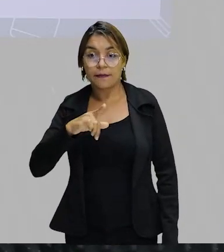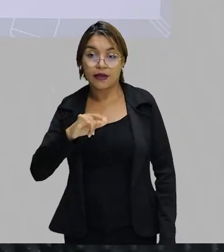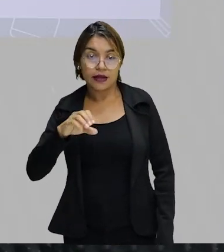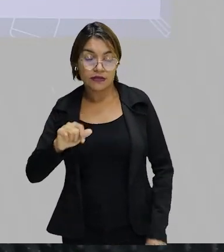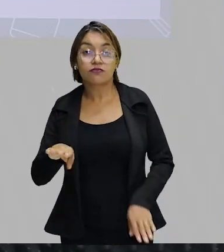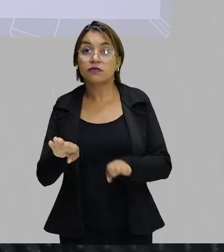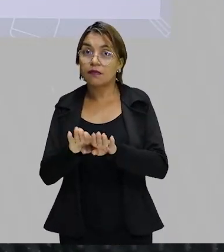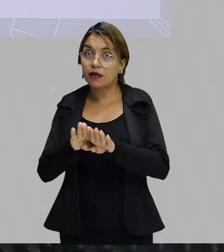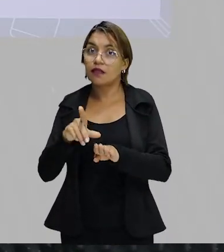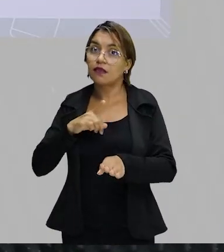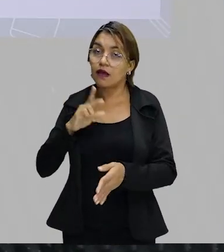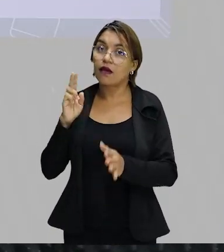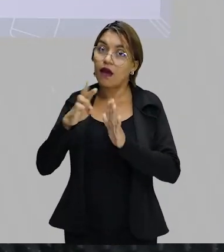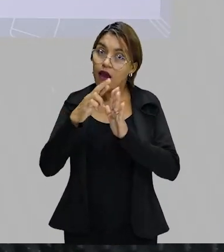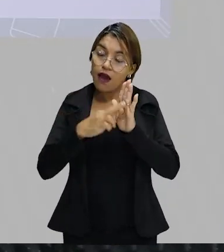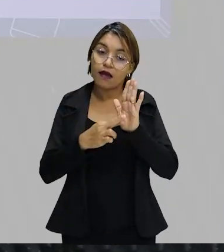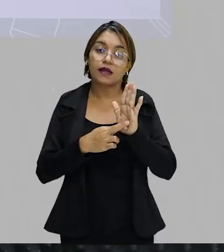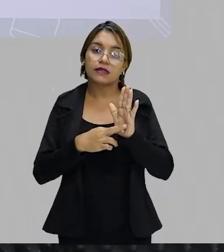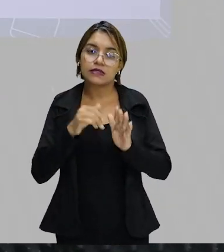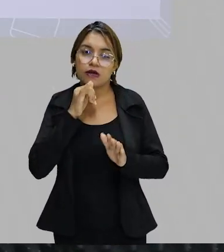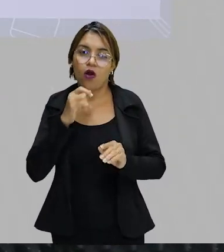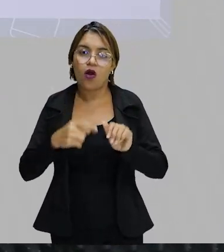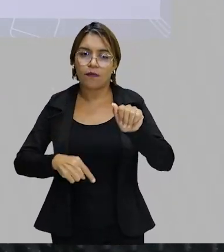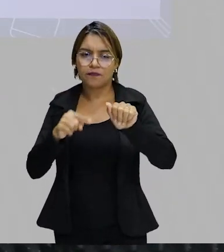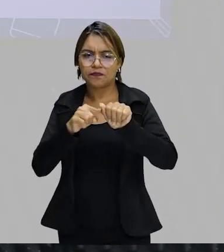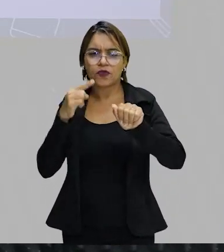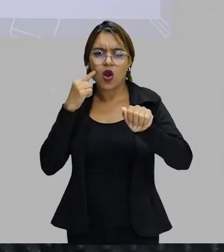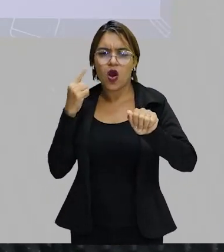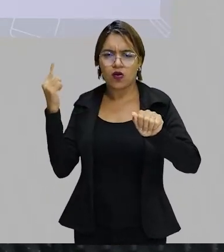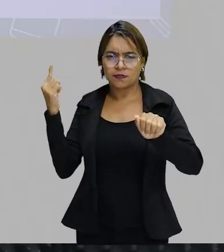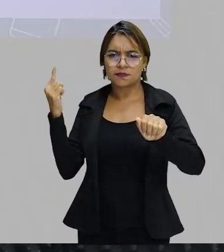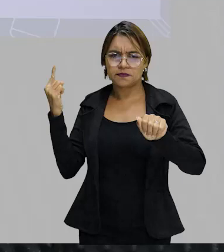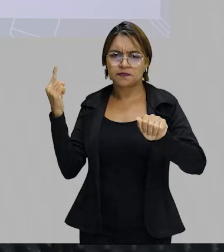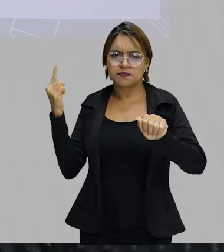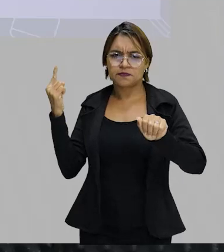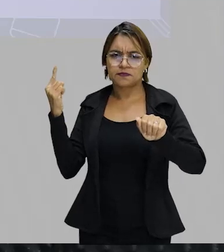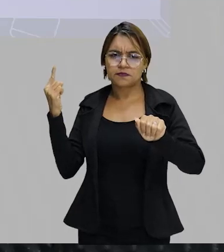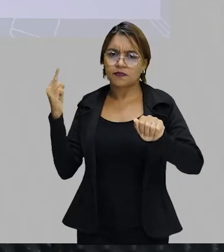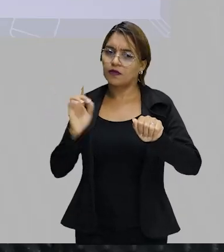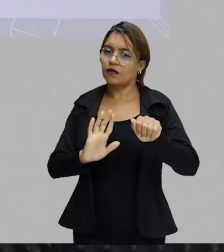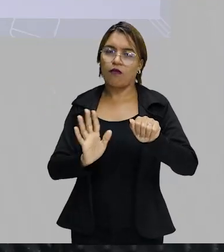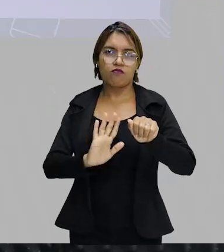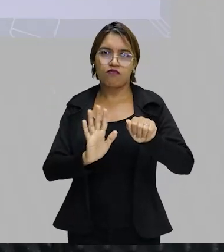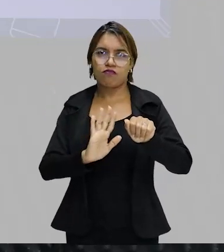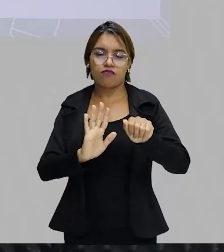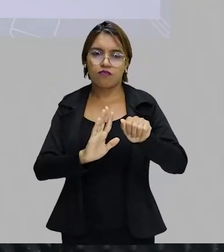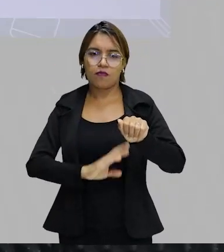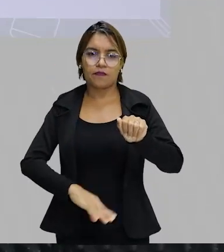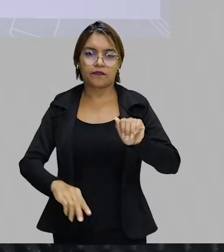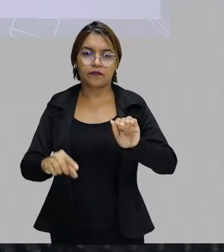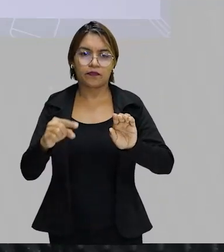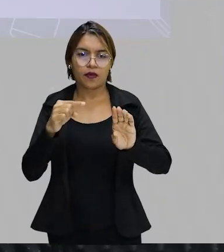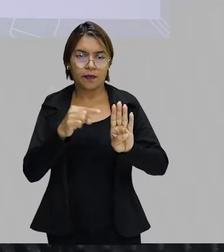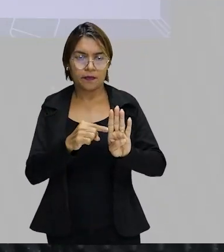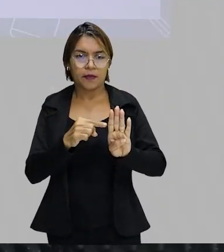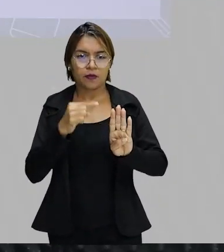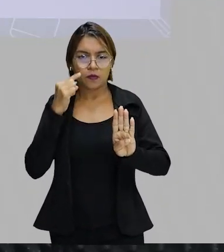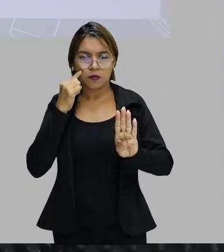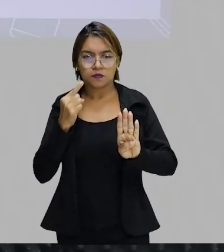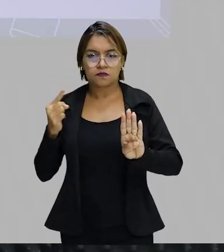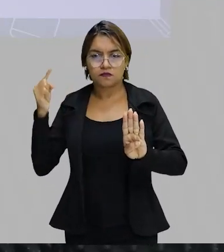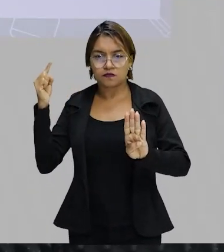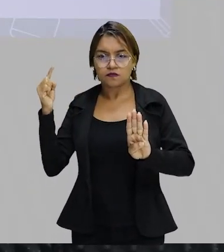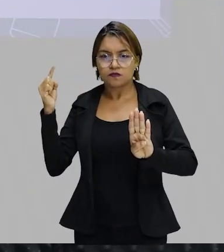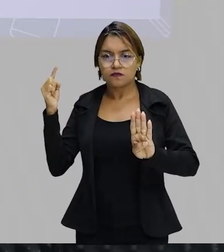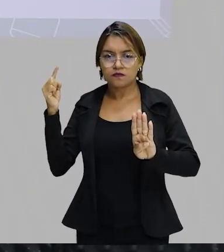Não, não é assim. Não é esta a regra da implicação. A implicação é verdadeira quando as duas